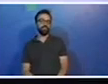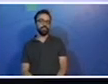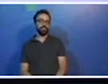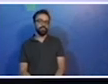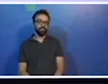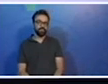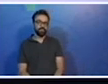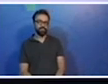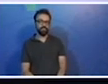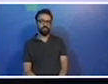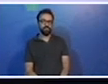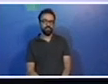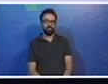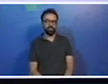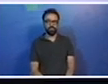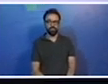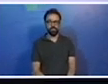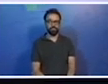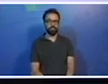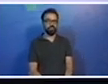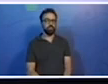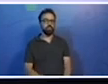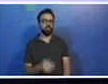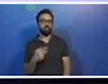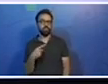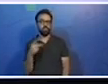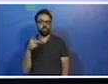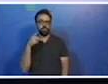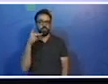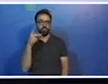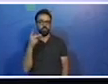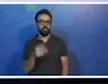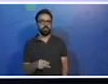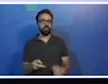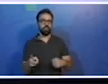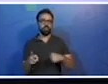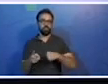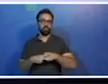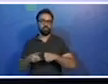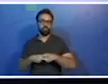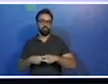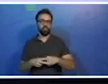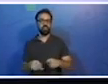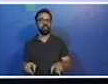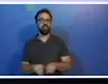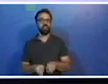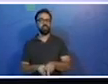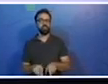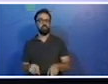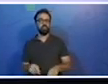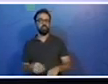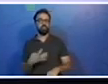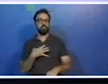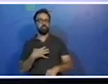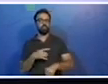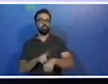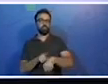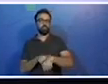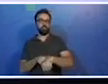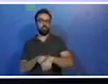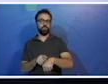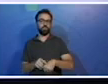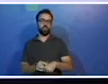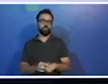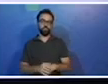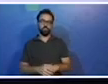Recordando. Lembra-se quando nós falamos em verbo, nós falamos em tempo? O verbo, o professor Fábio sempre fala